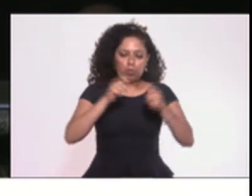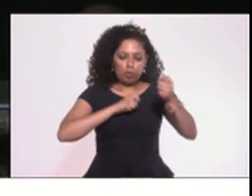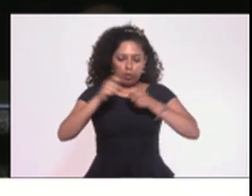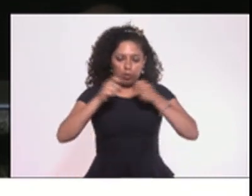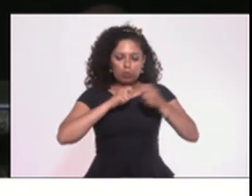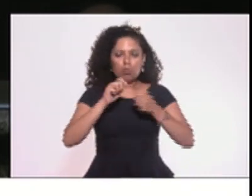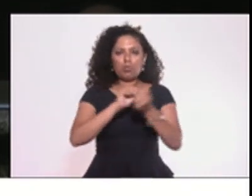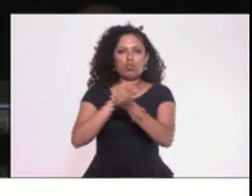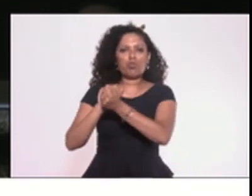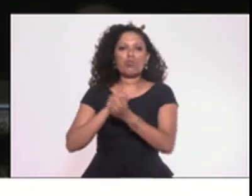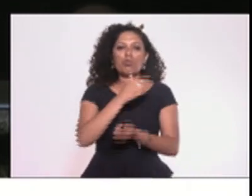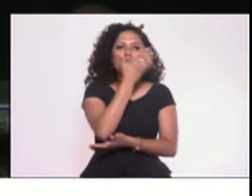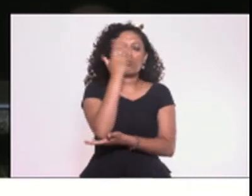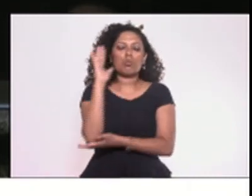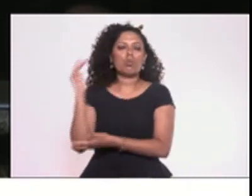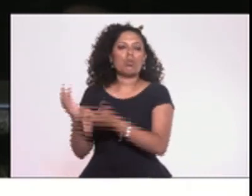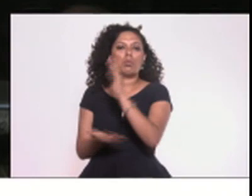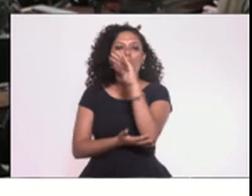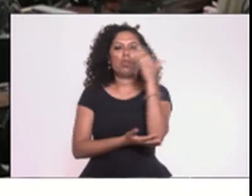meio ambiente.